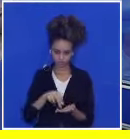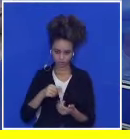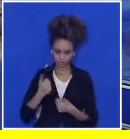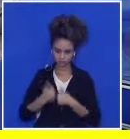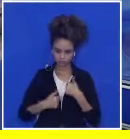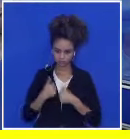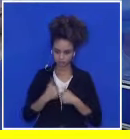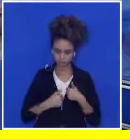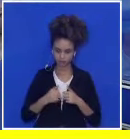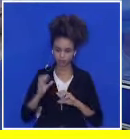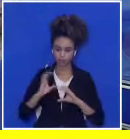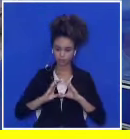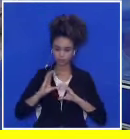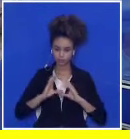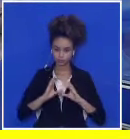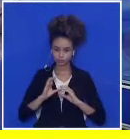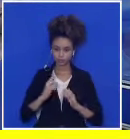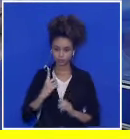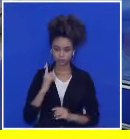concurso